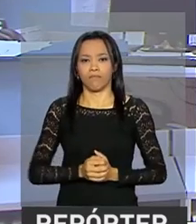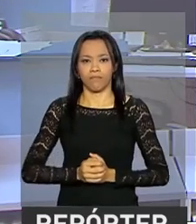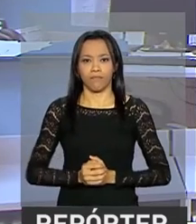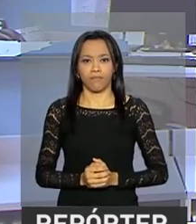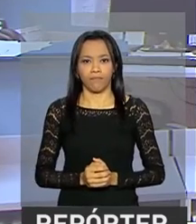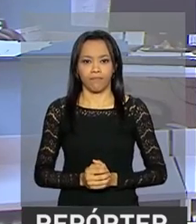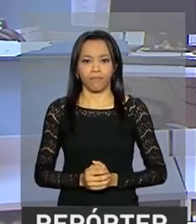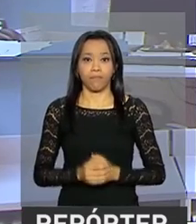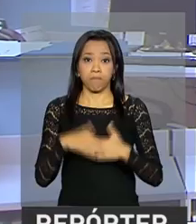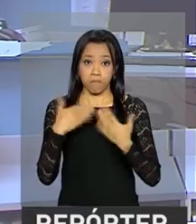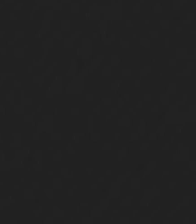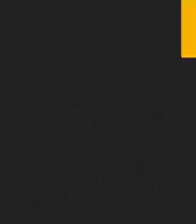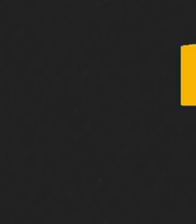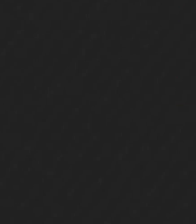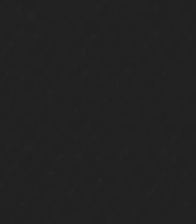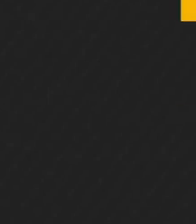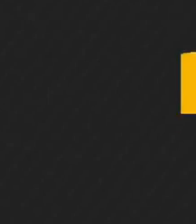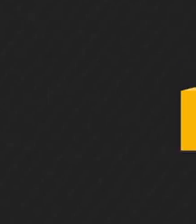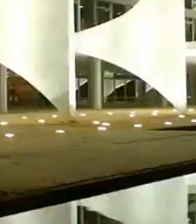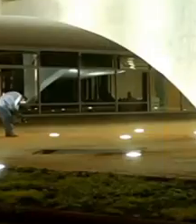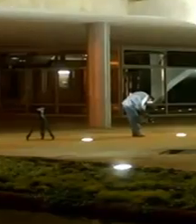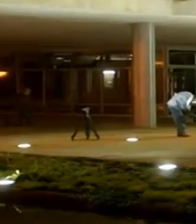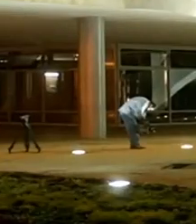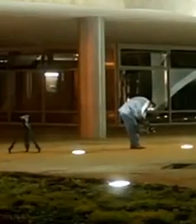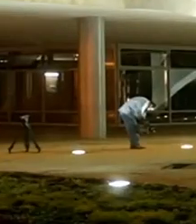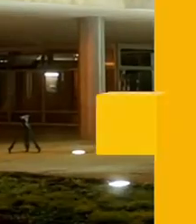e nós ficamos por aqui